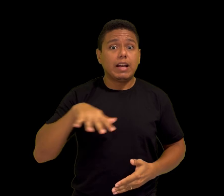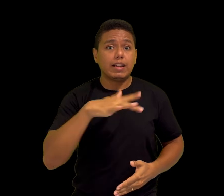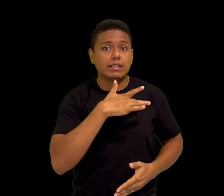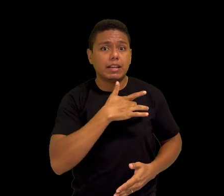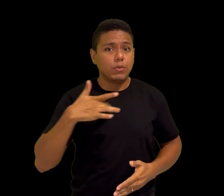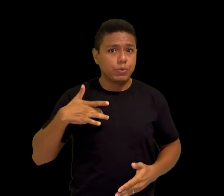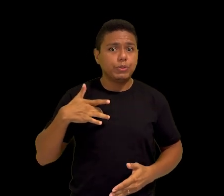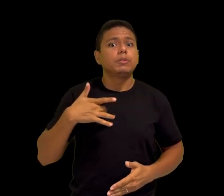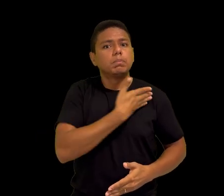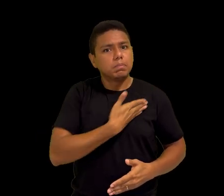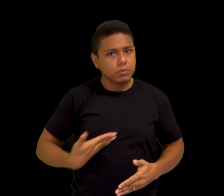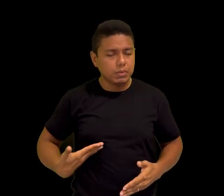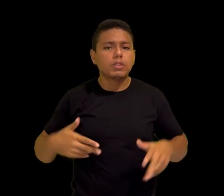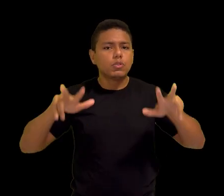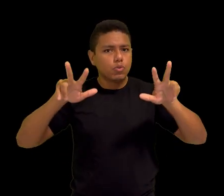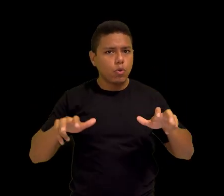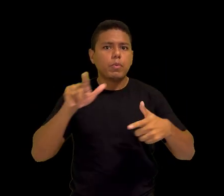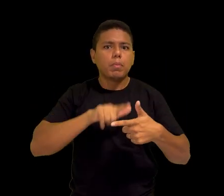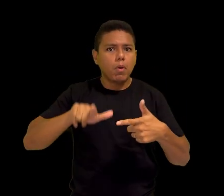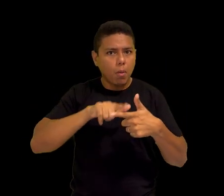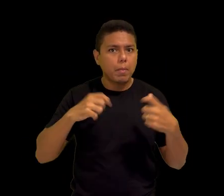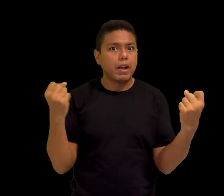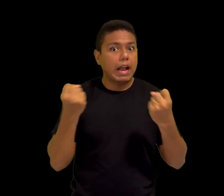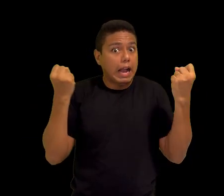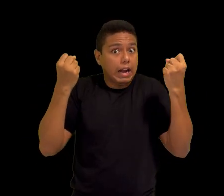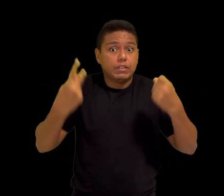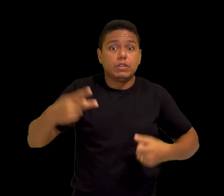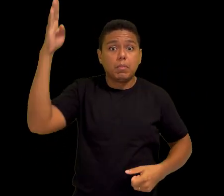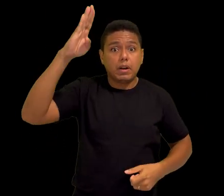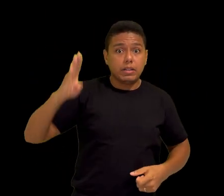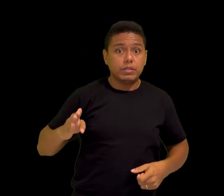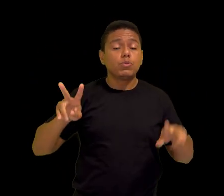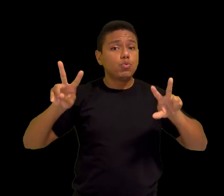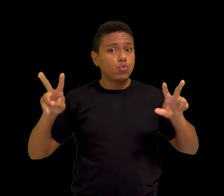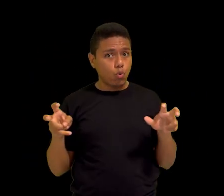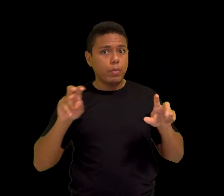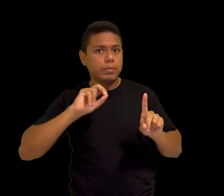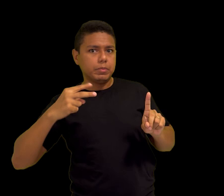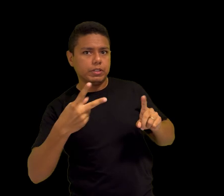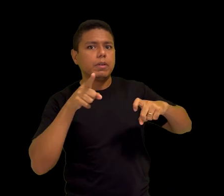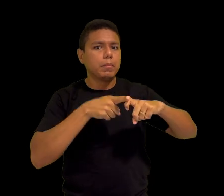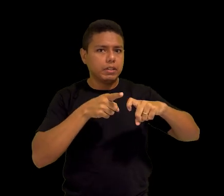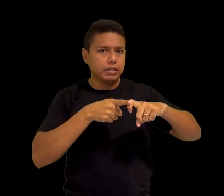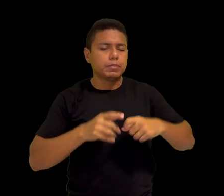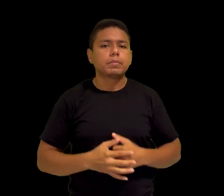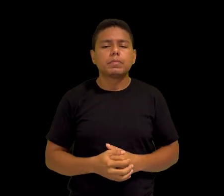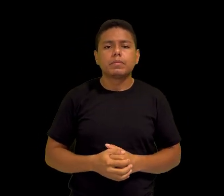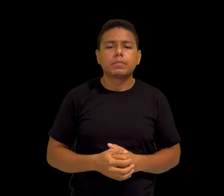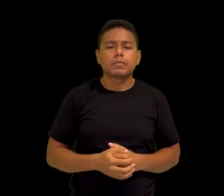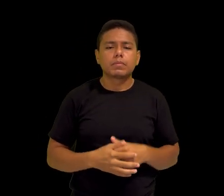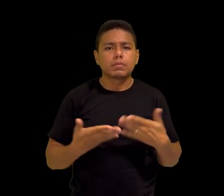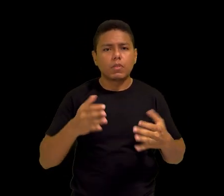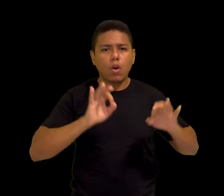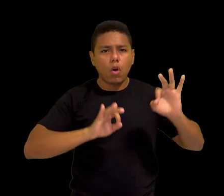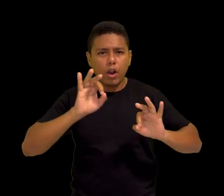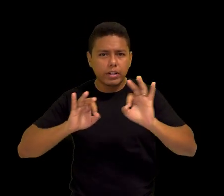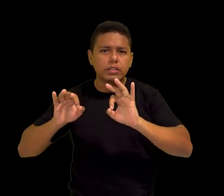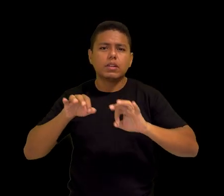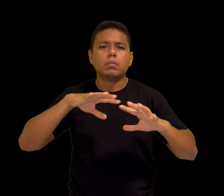pública da magnitude do problema que a gente tem hoje no Brasil em termos médios, né? Então,